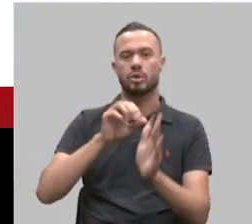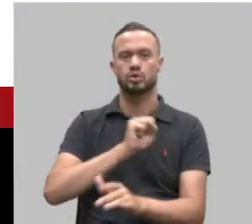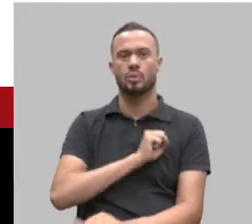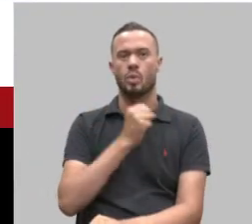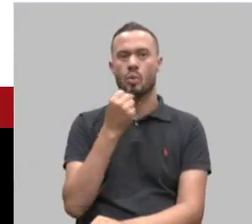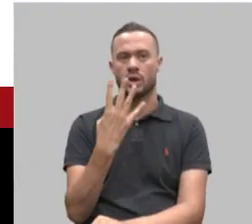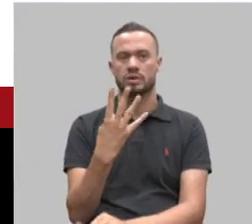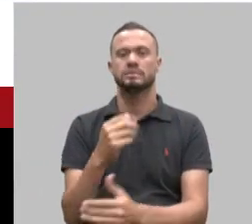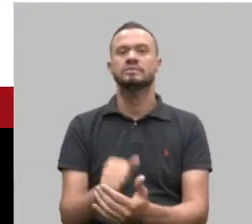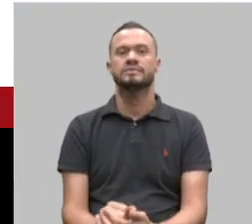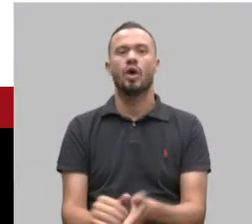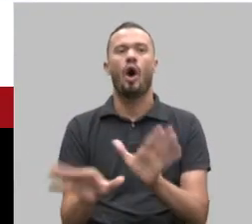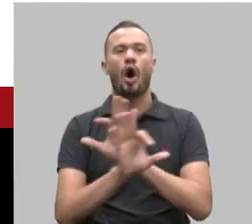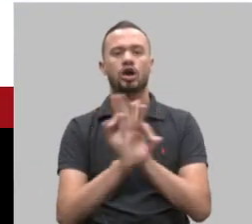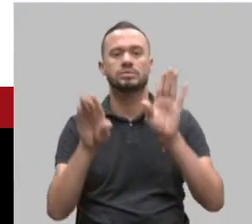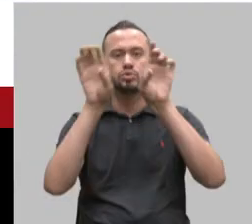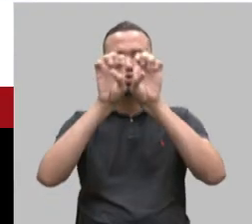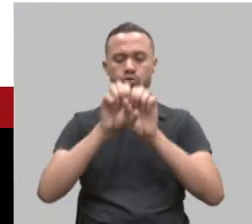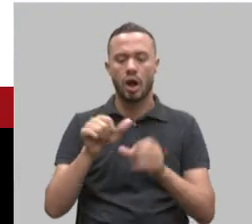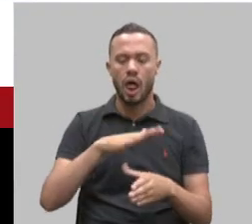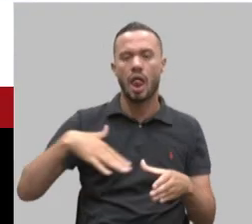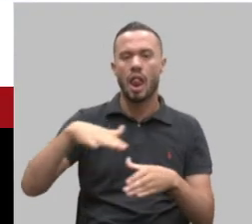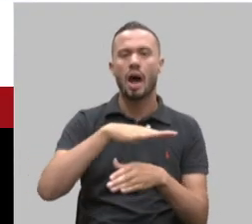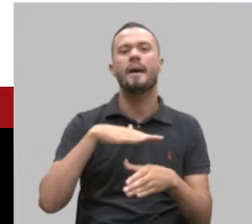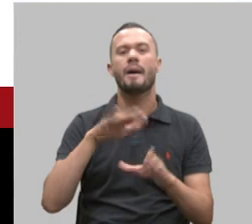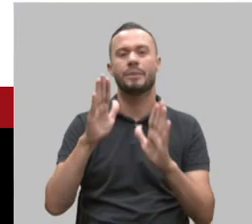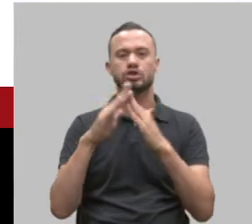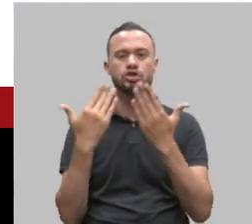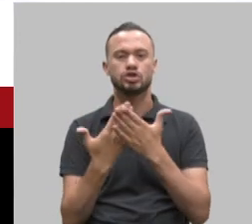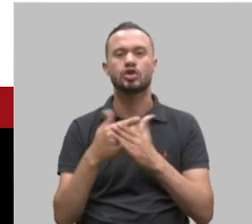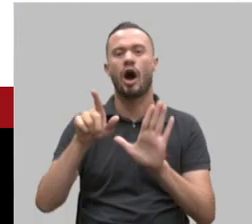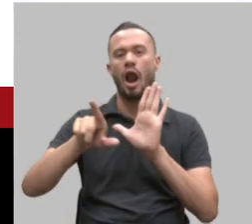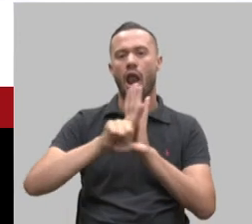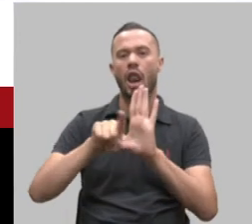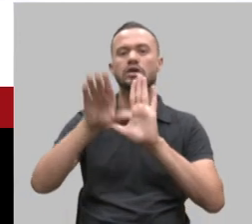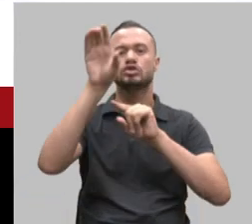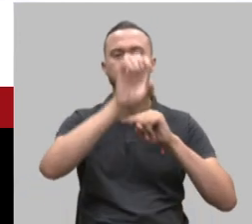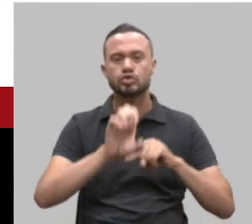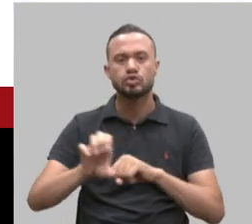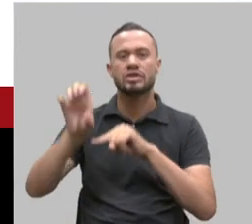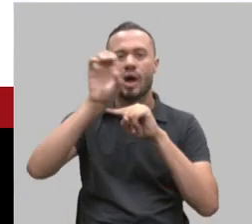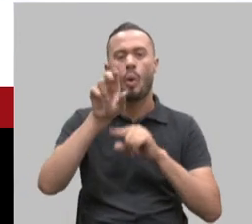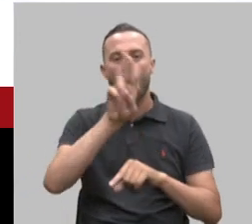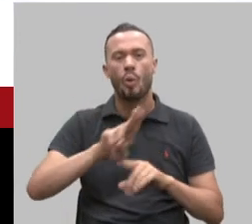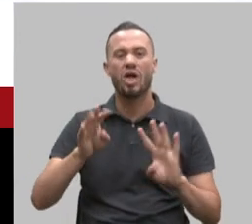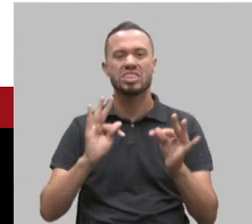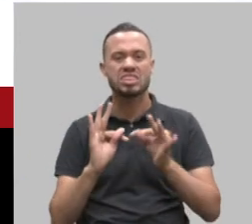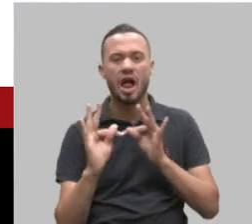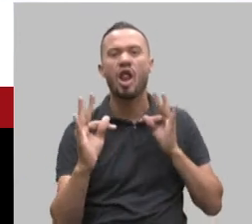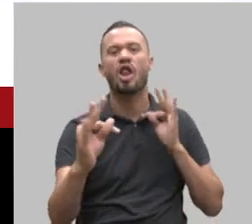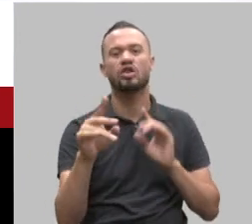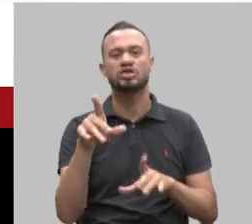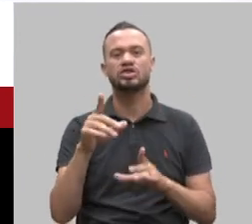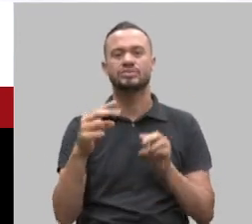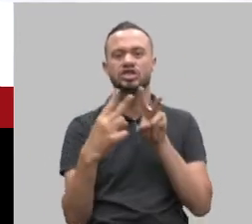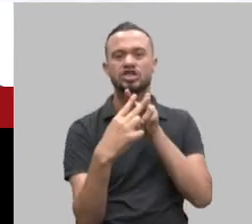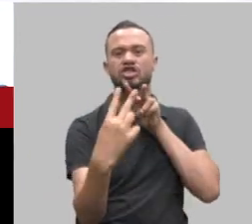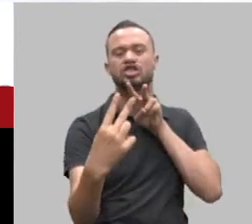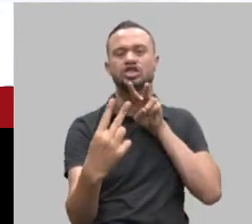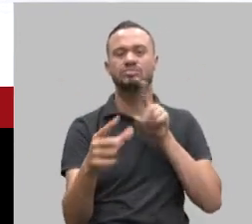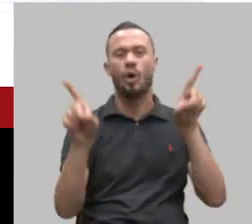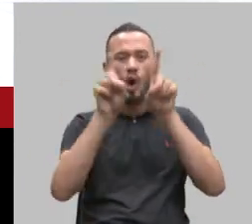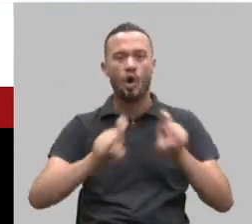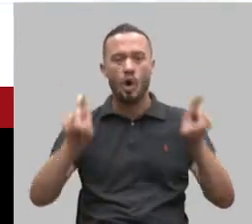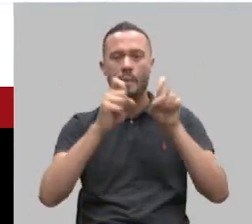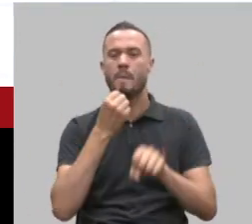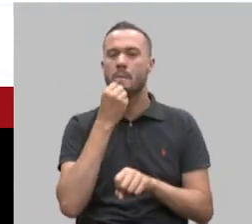e estruturação dos espaços físicos das escolas da rede estadual integrando o uso de tecnologias digitais como computadores modernos com internet de alta